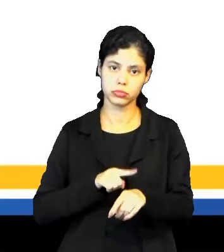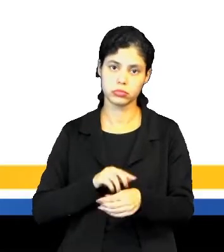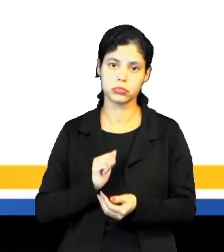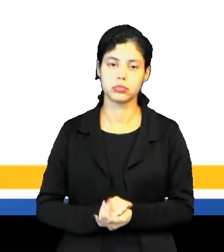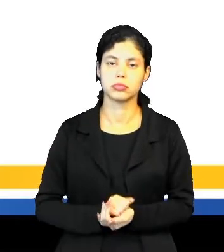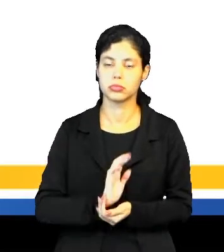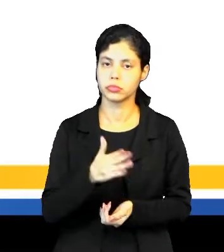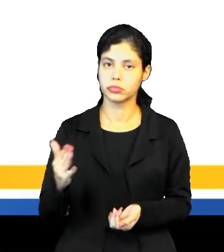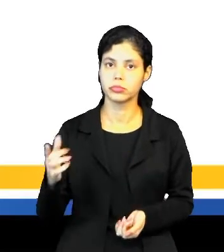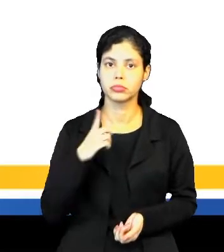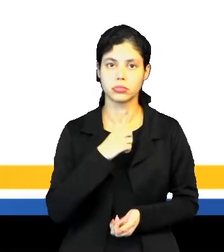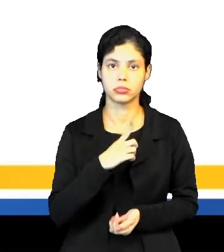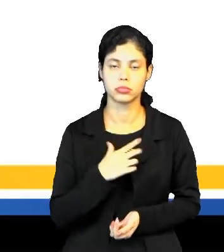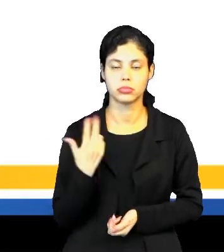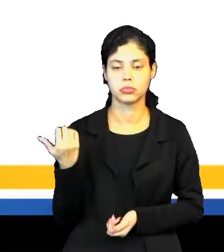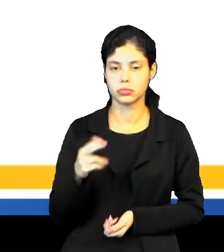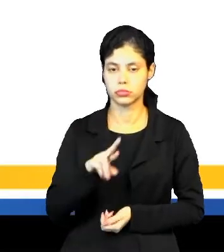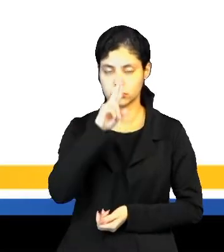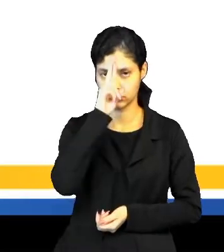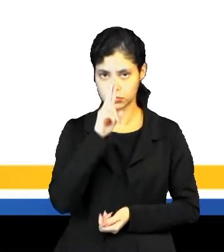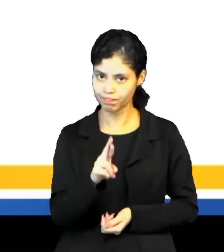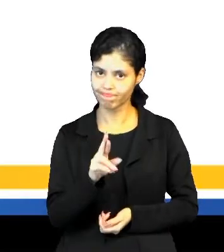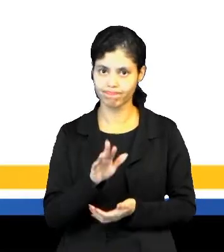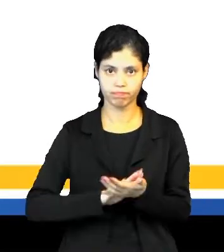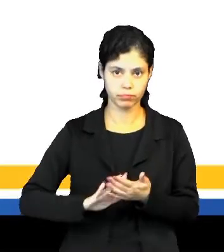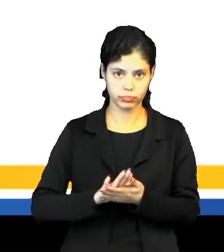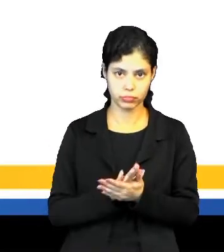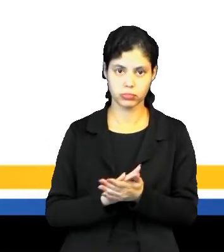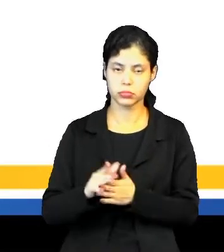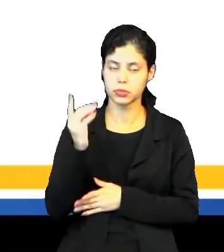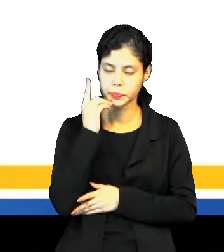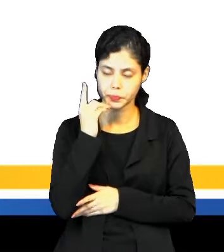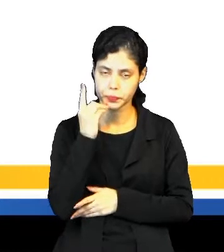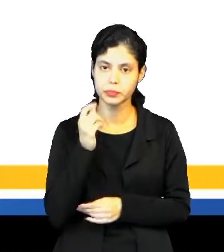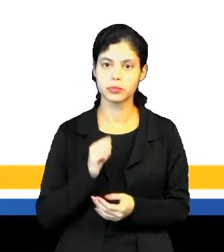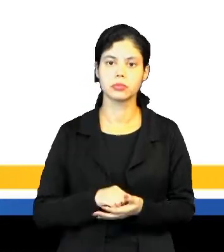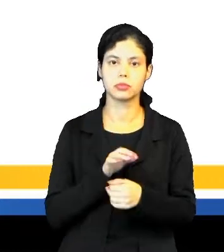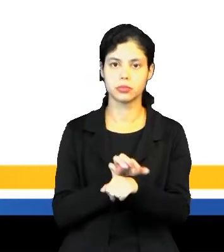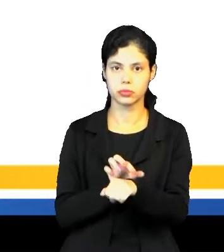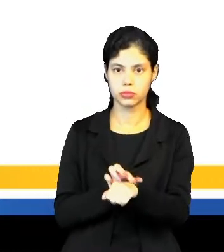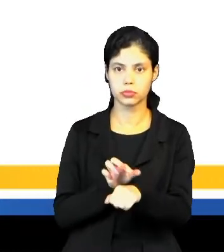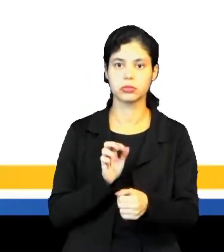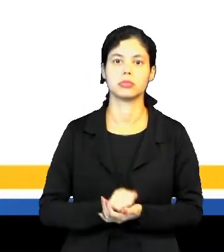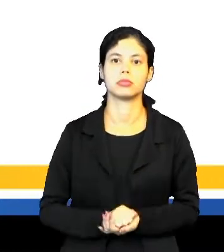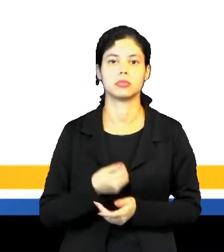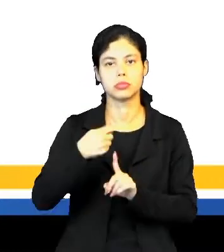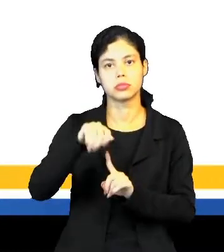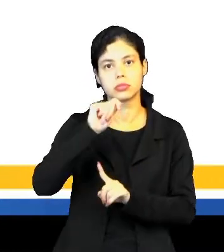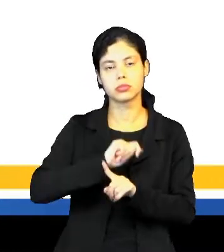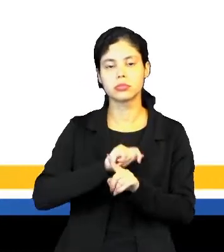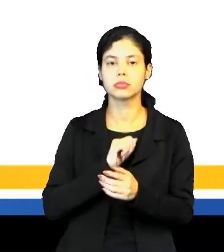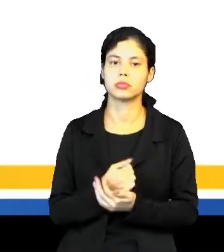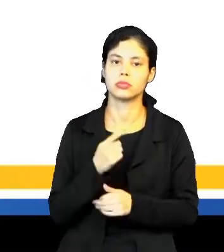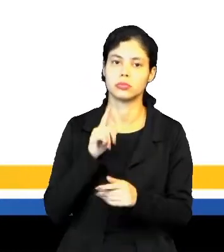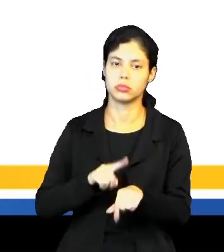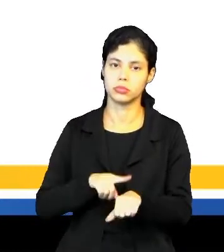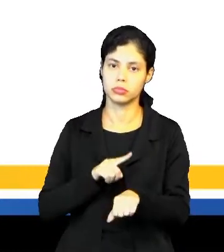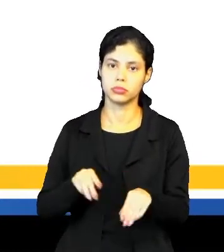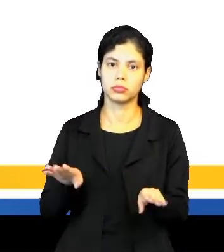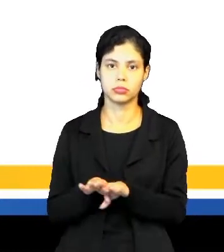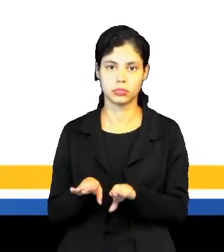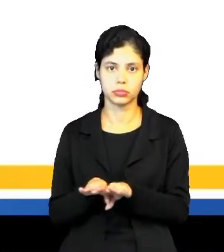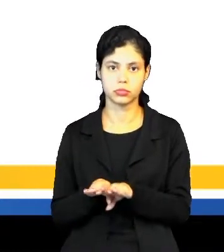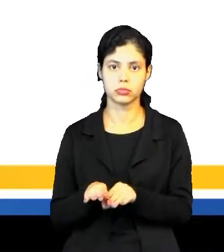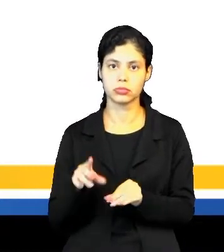Então, veja, enquanto o tempo histórico não respeita o rigor das datas, dos relógios, dos calendários, o tempo